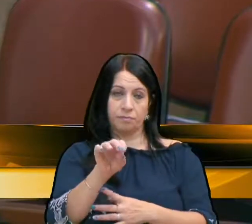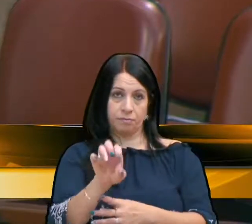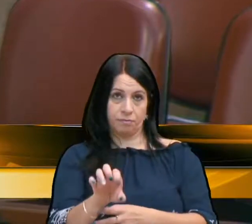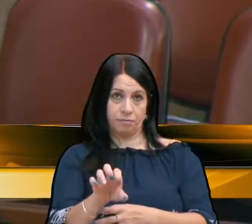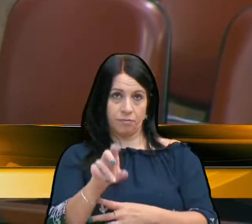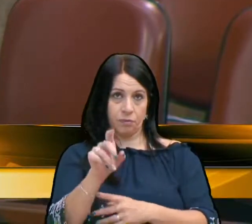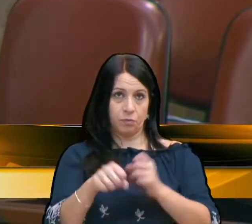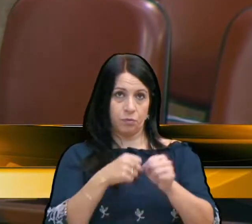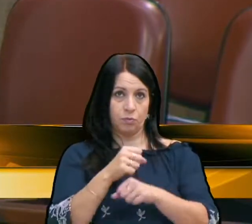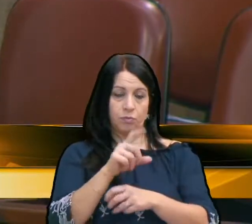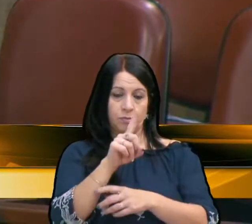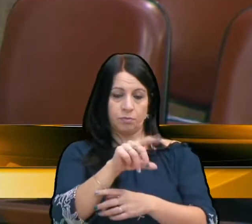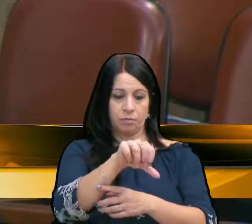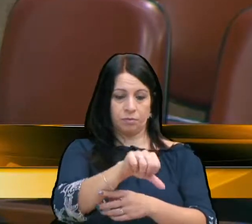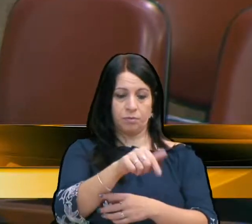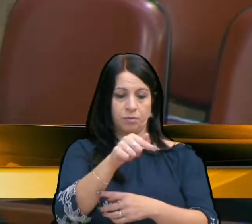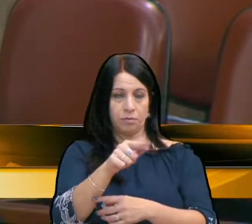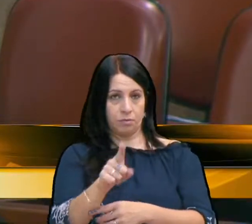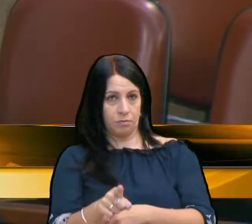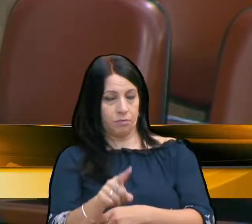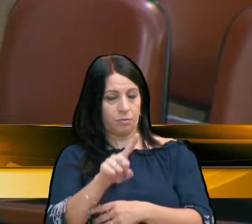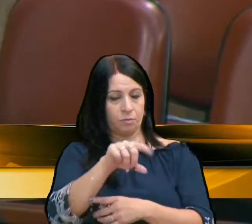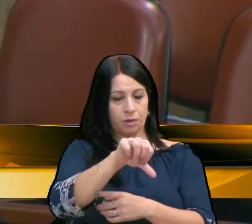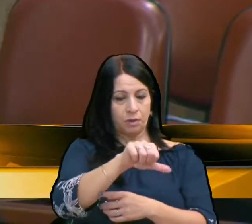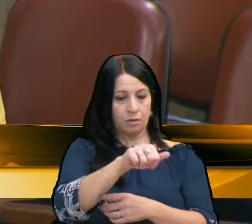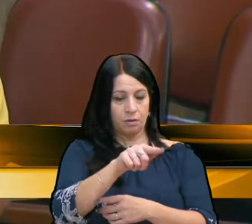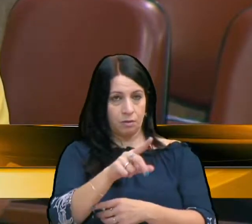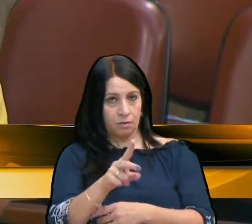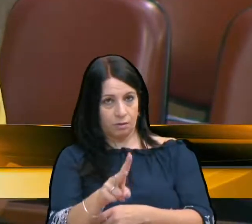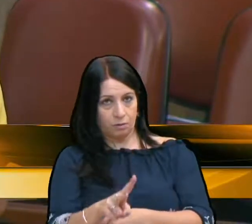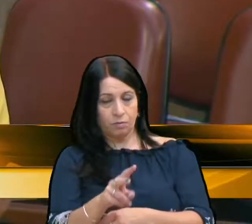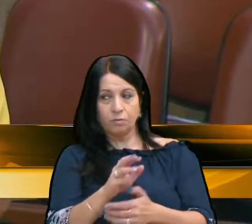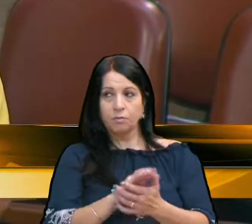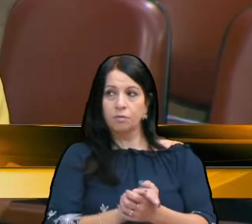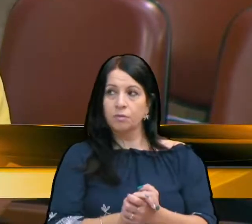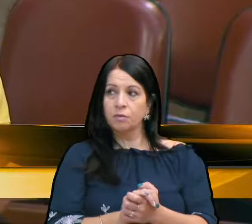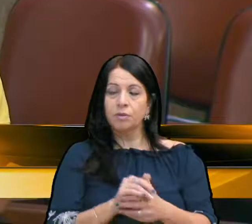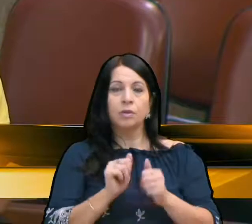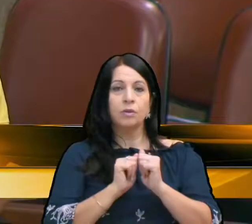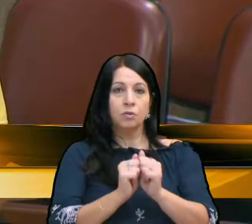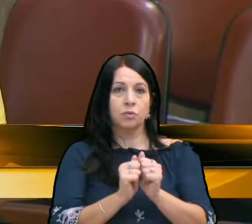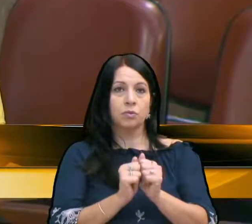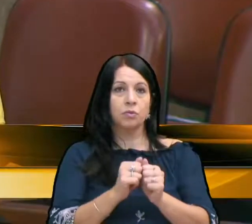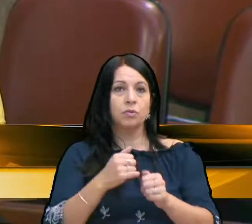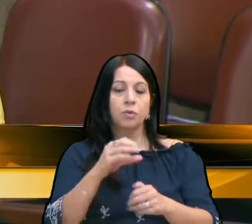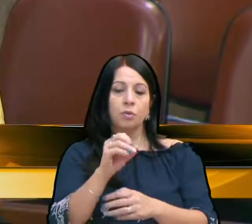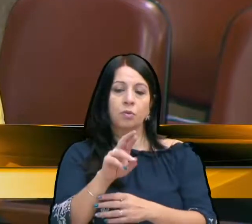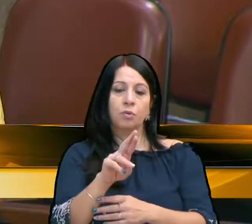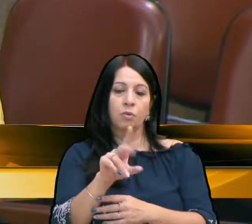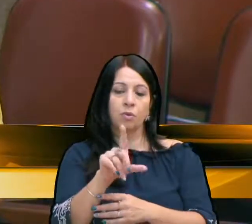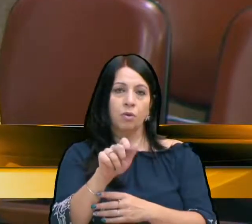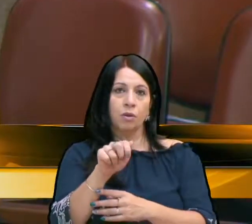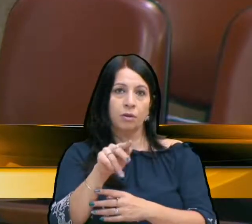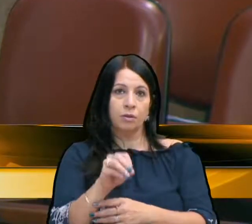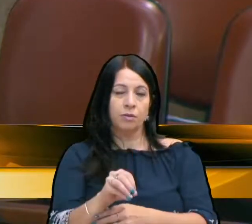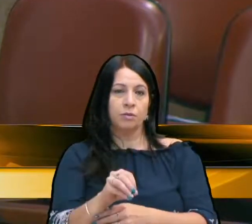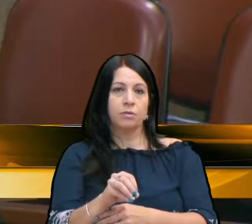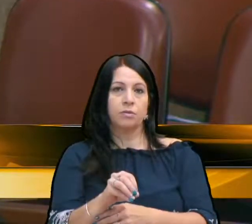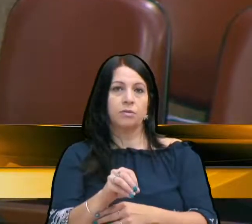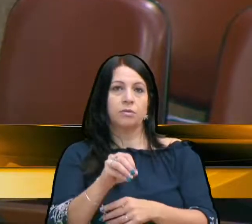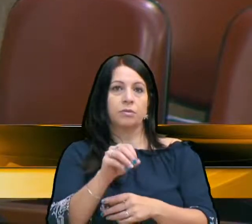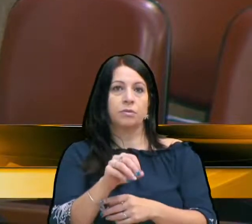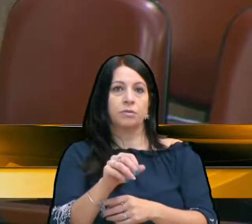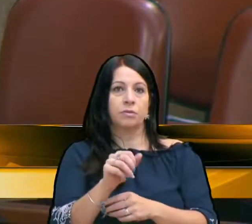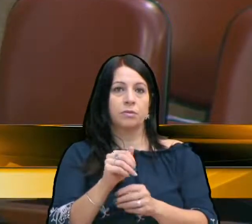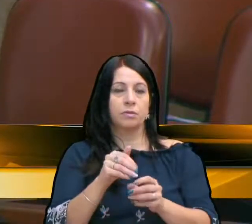no ano de 71, 72, e junto com o seu Orlando Andreassa, que ainda felizmente